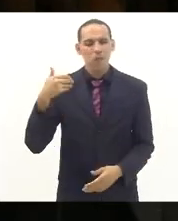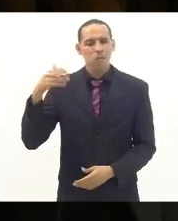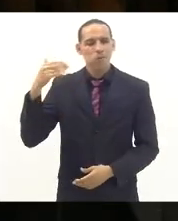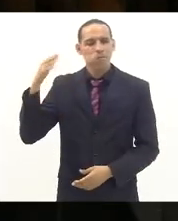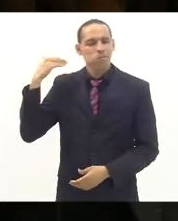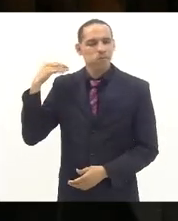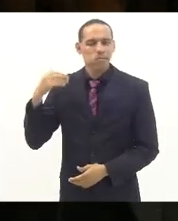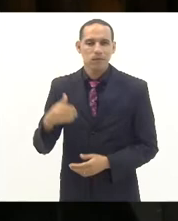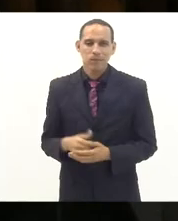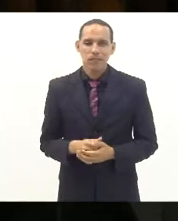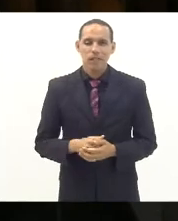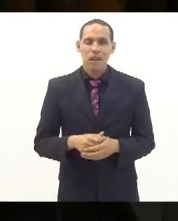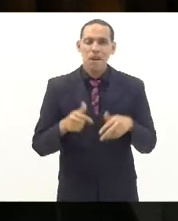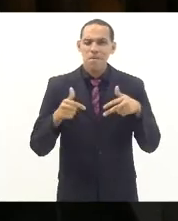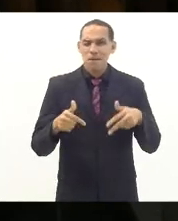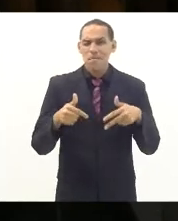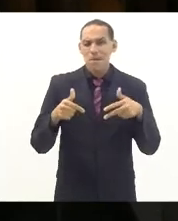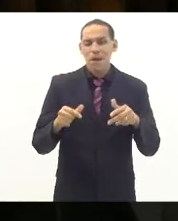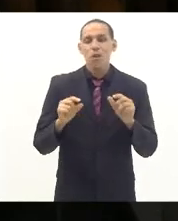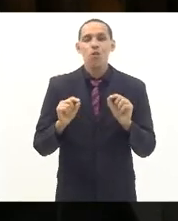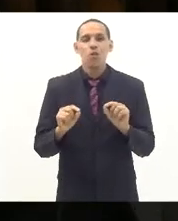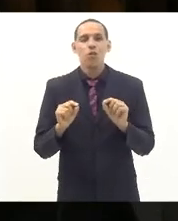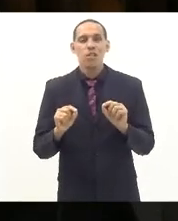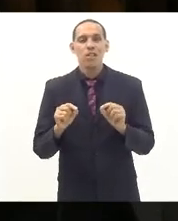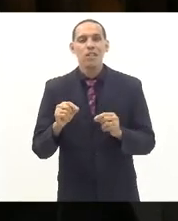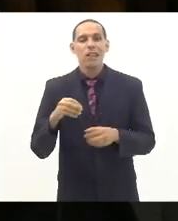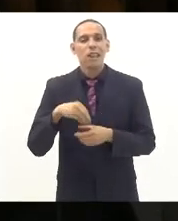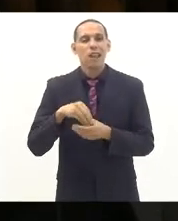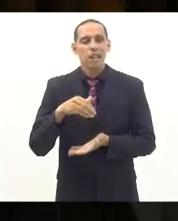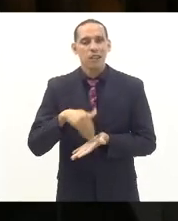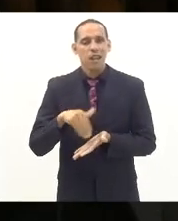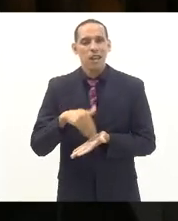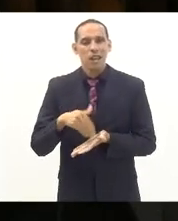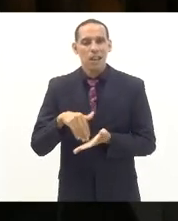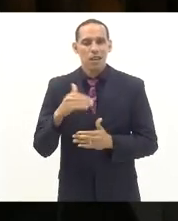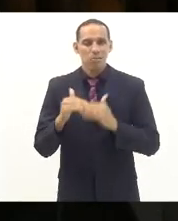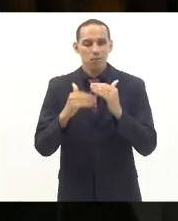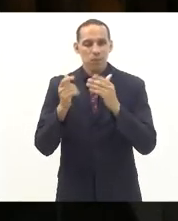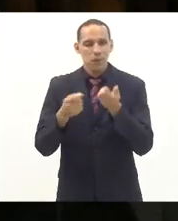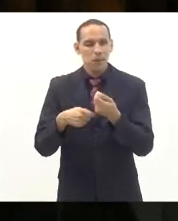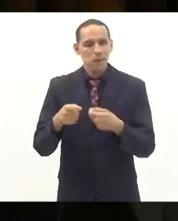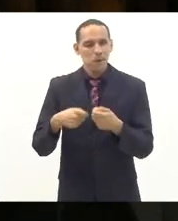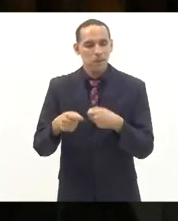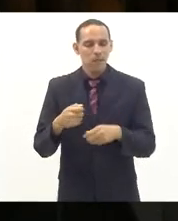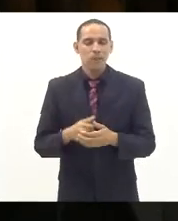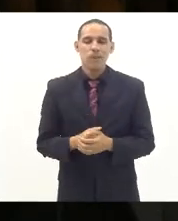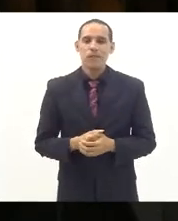que me les tava na Secretaria de desenvolvimento econômico